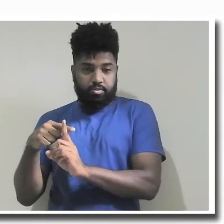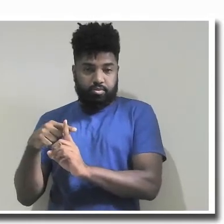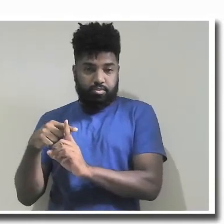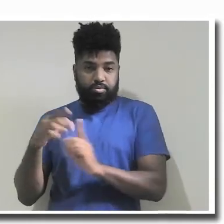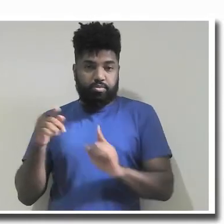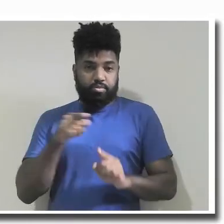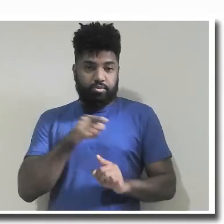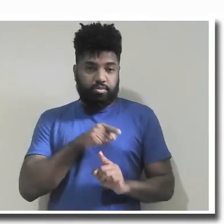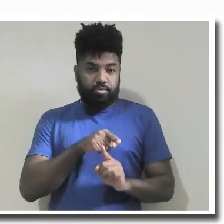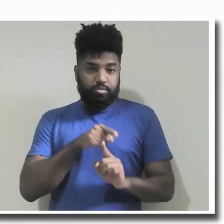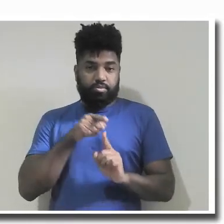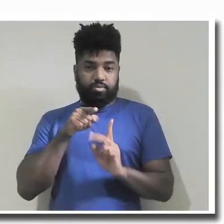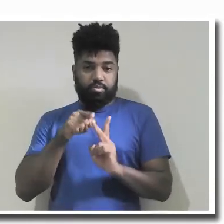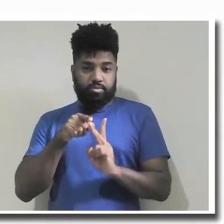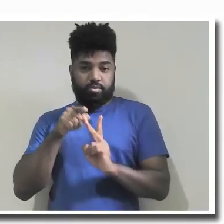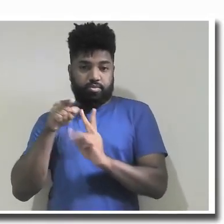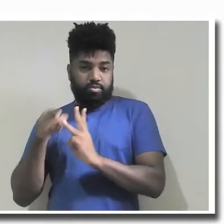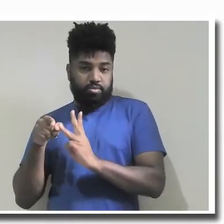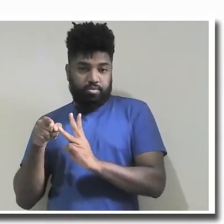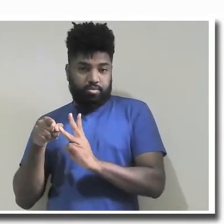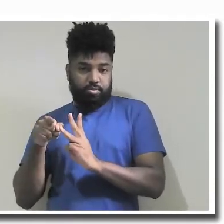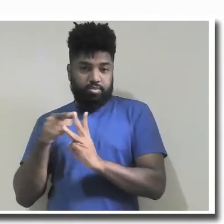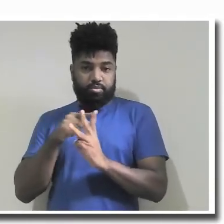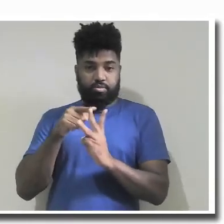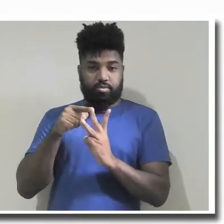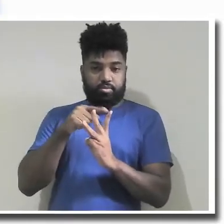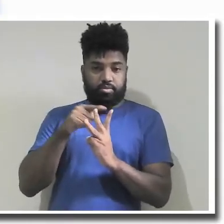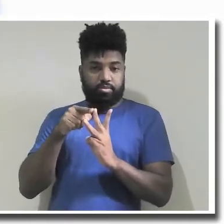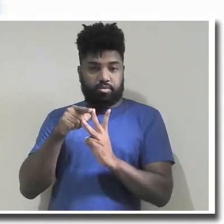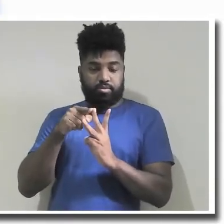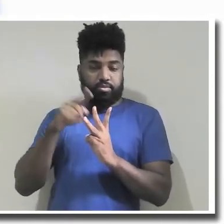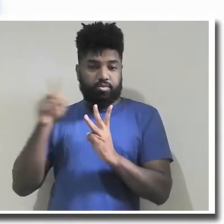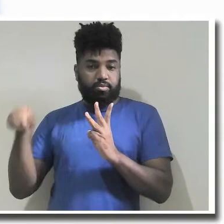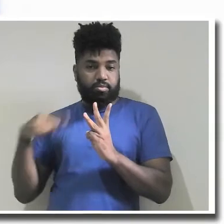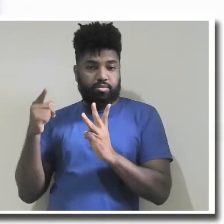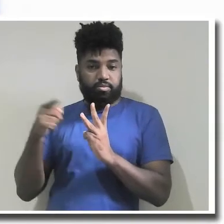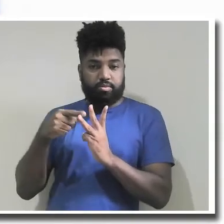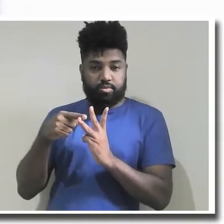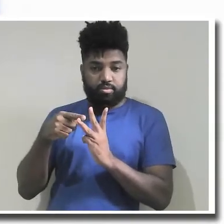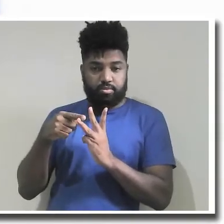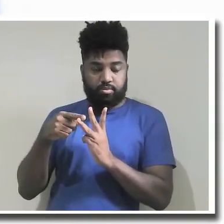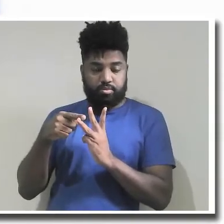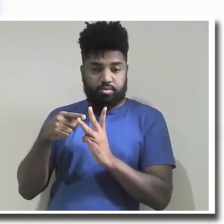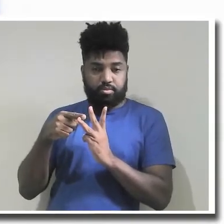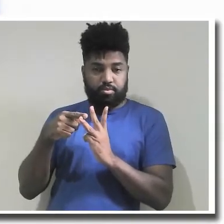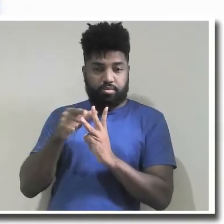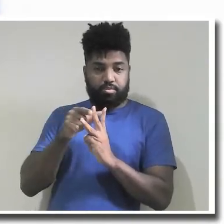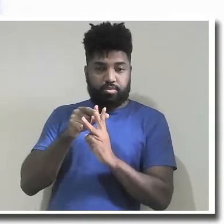a uma soma de dois demais números. Então,